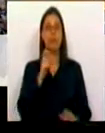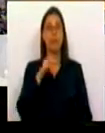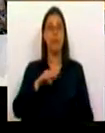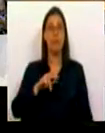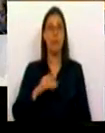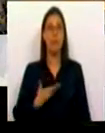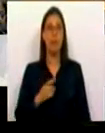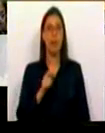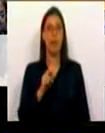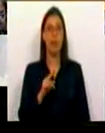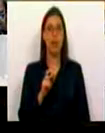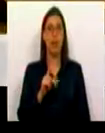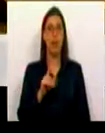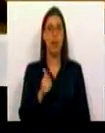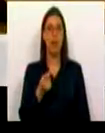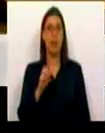Amadeu Obrigaria,